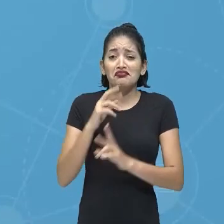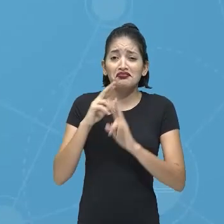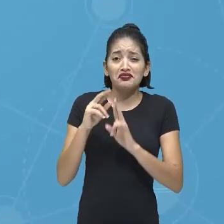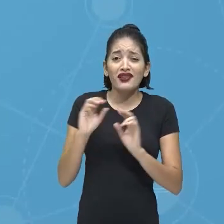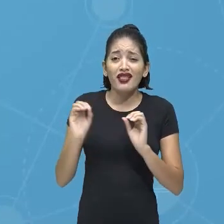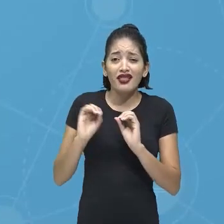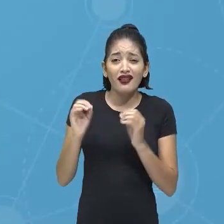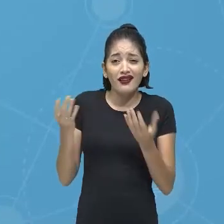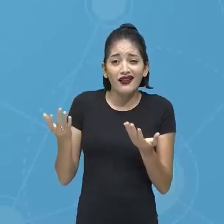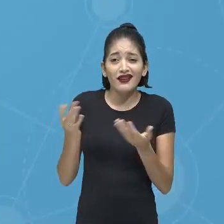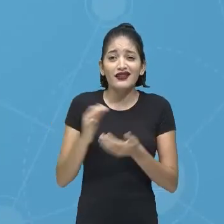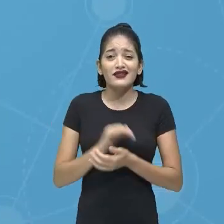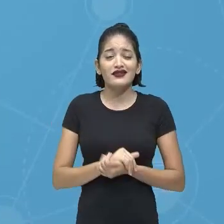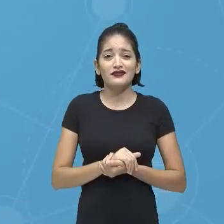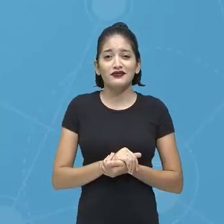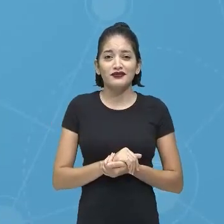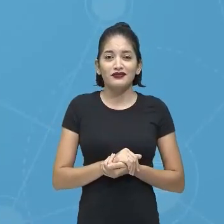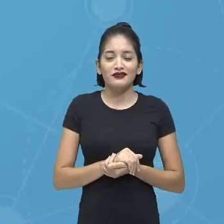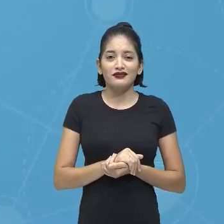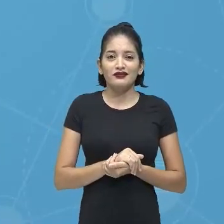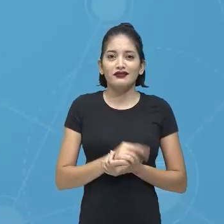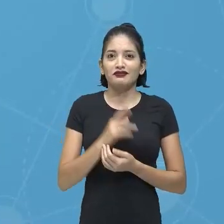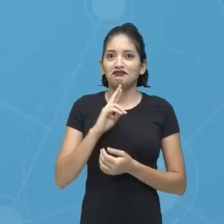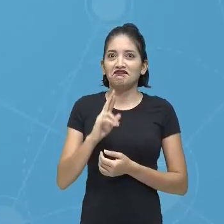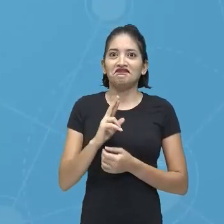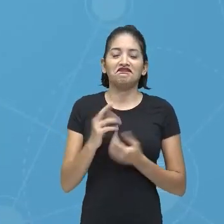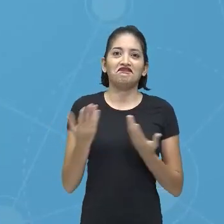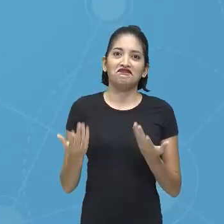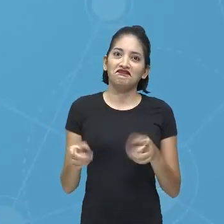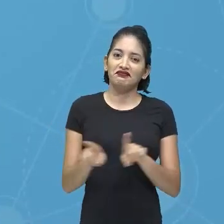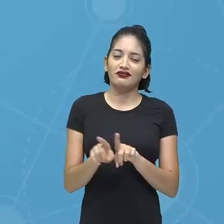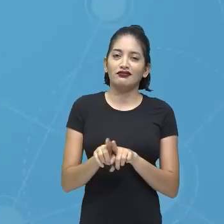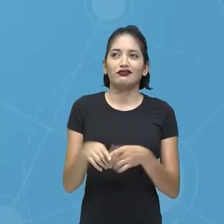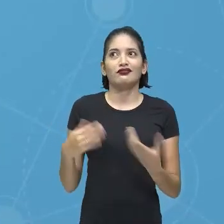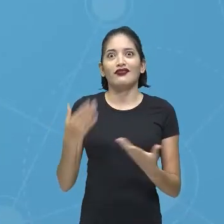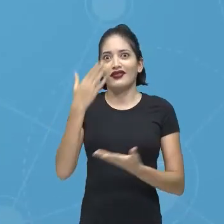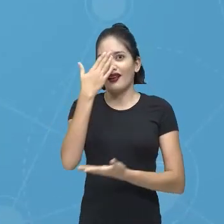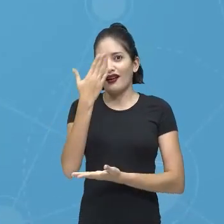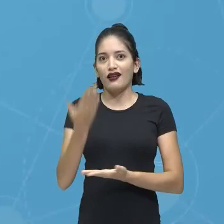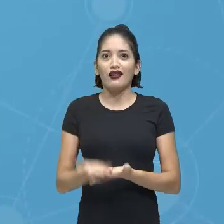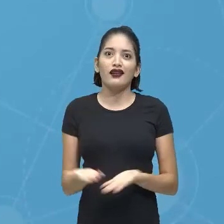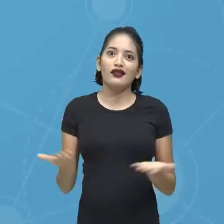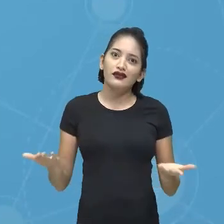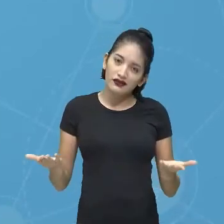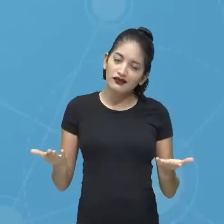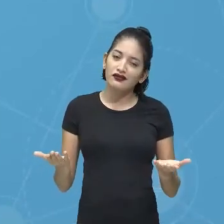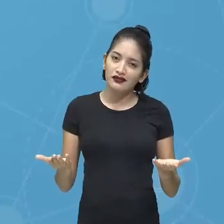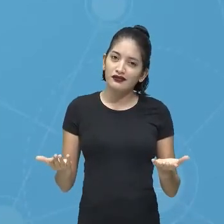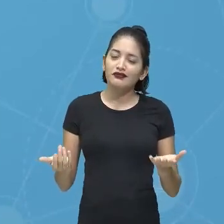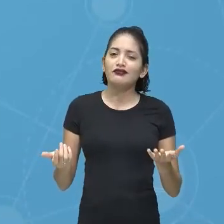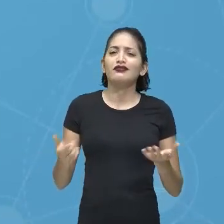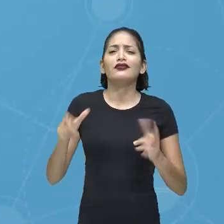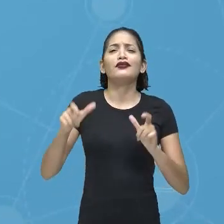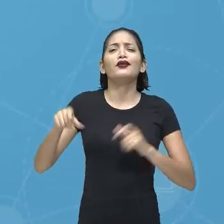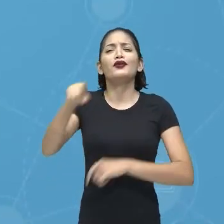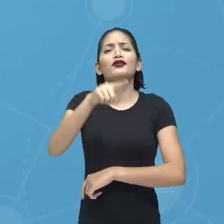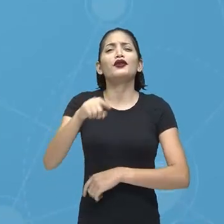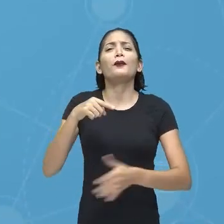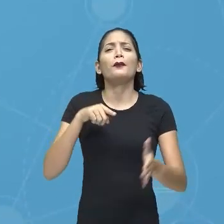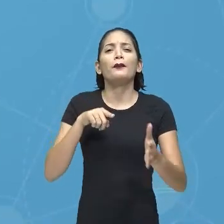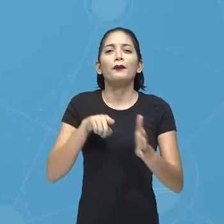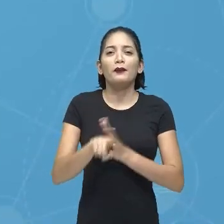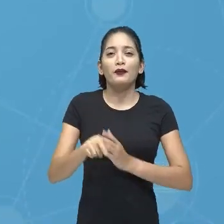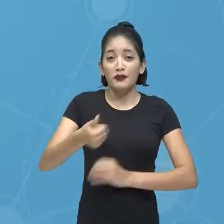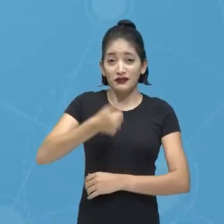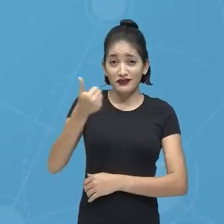comentário? Não responderam? Eu não acredito. Onde estão? A primeira pergunta. Onde estão